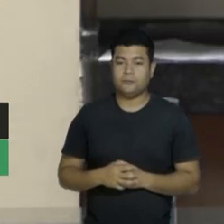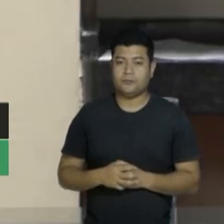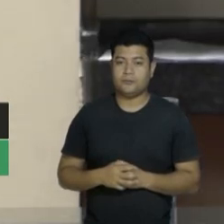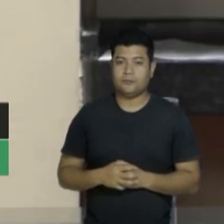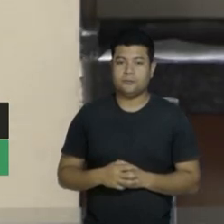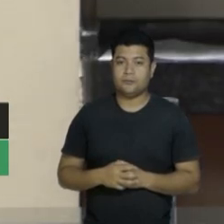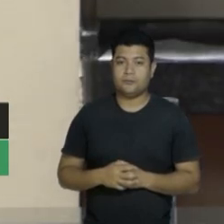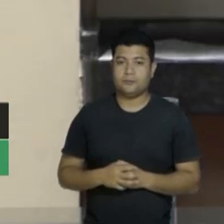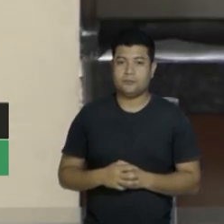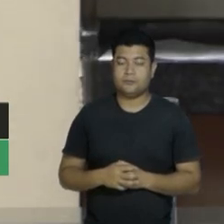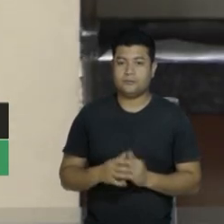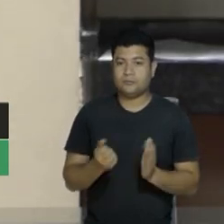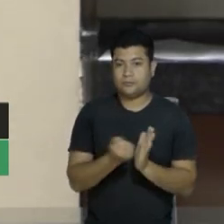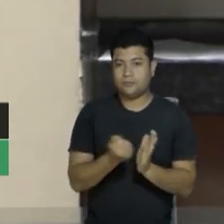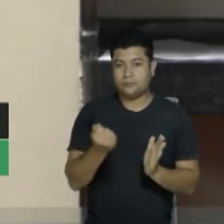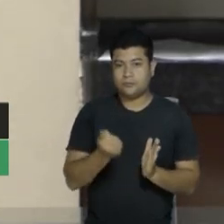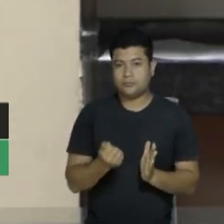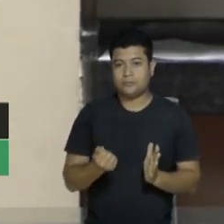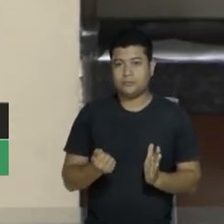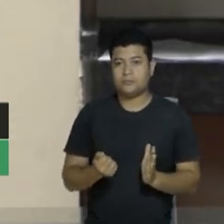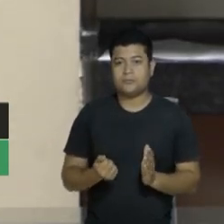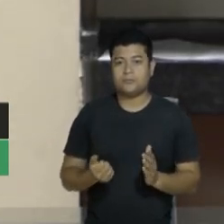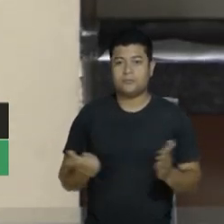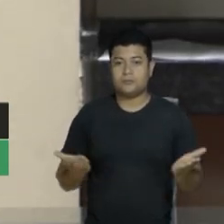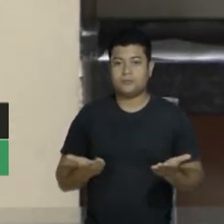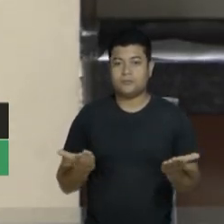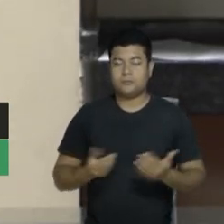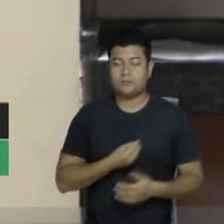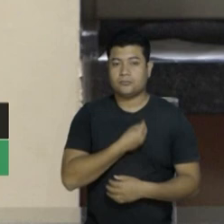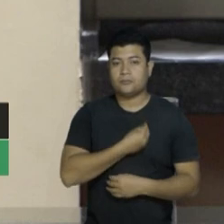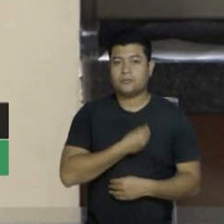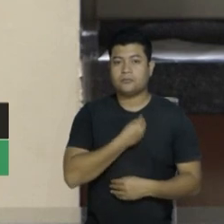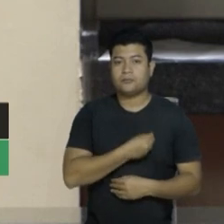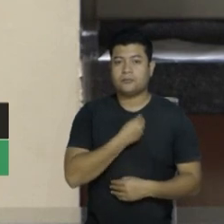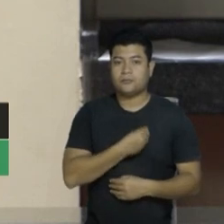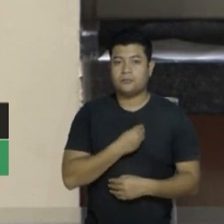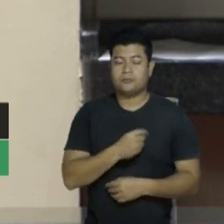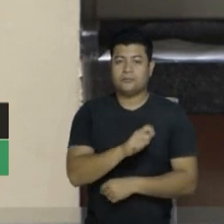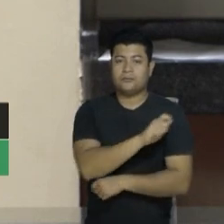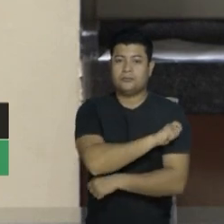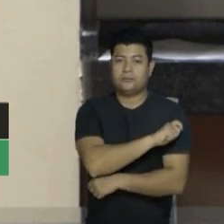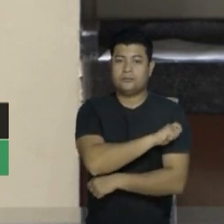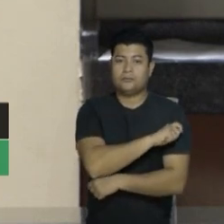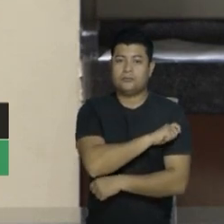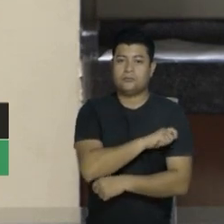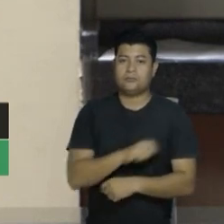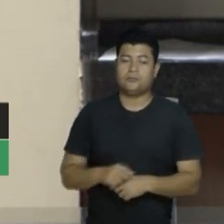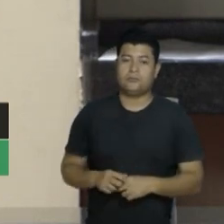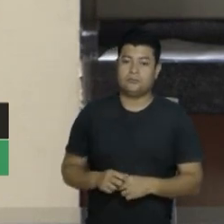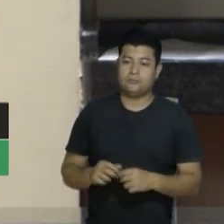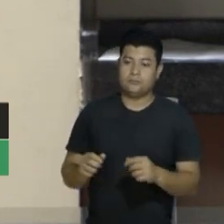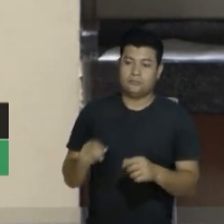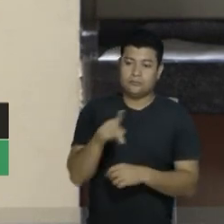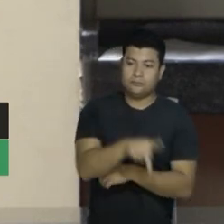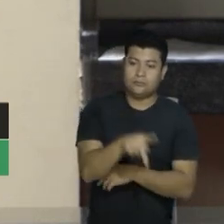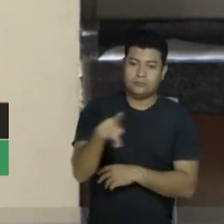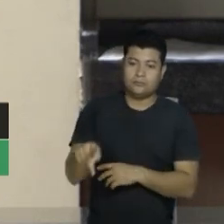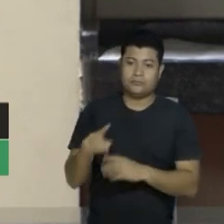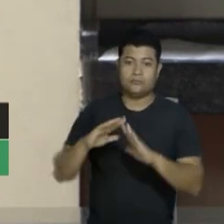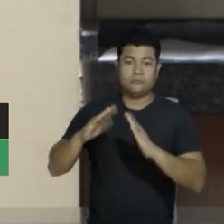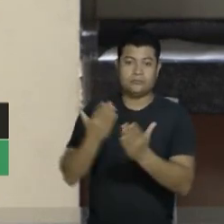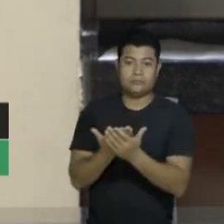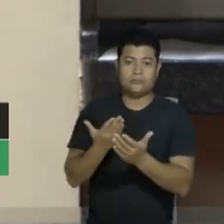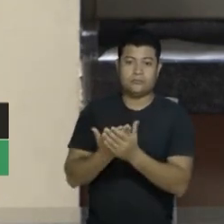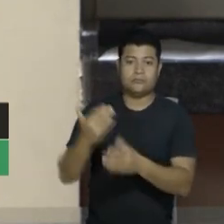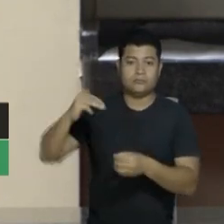fazer o registro da presença dos alunos e professores da Escola